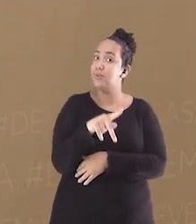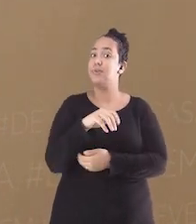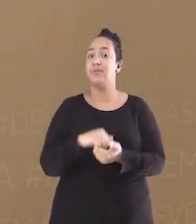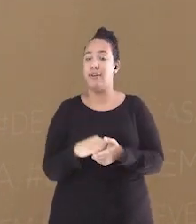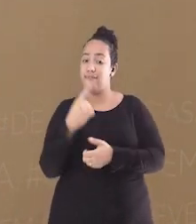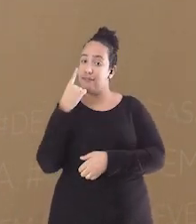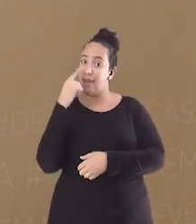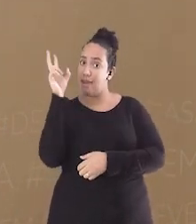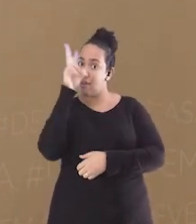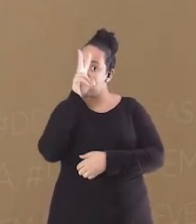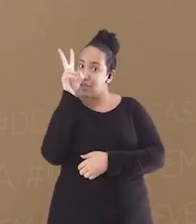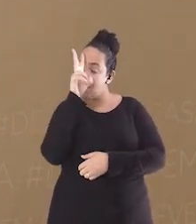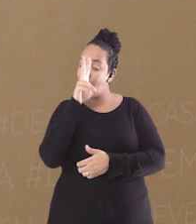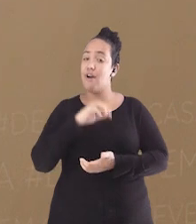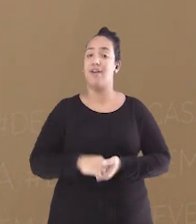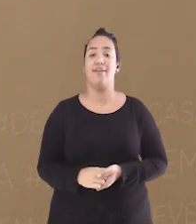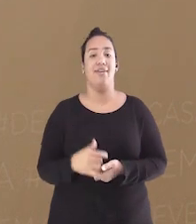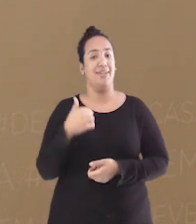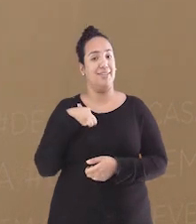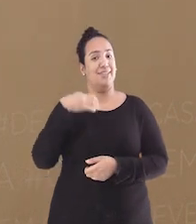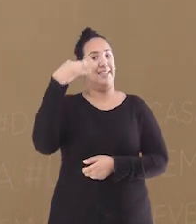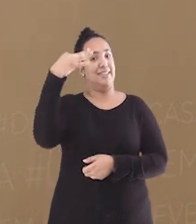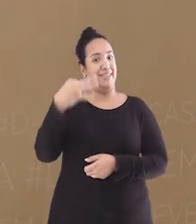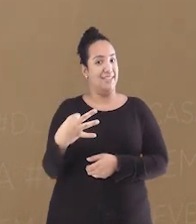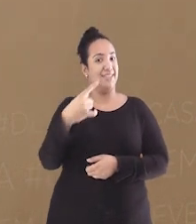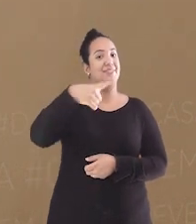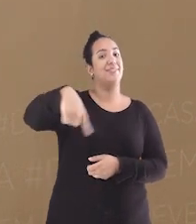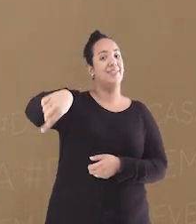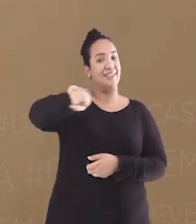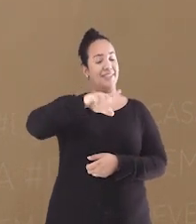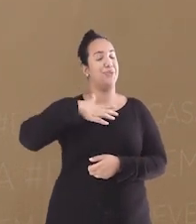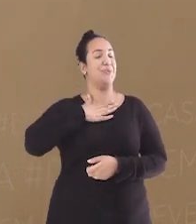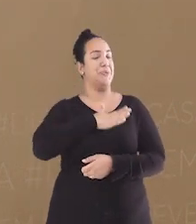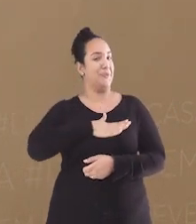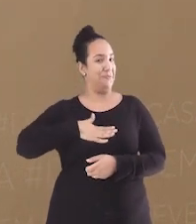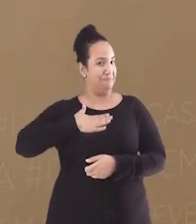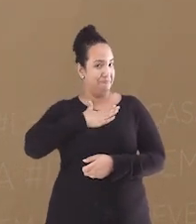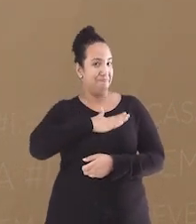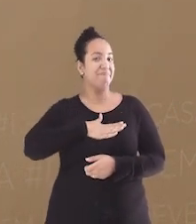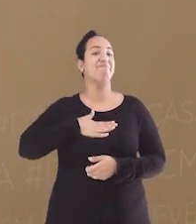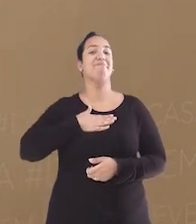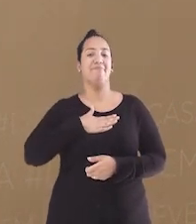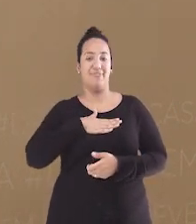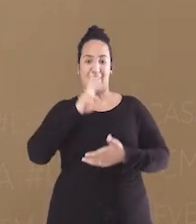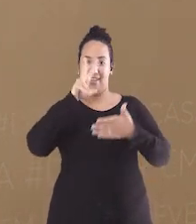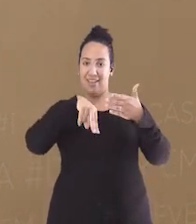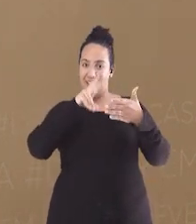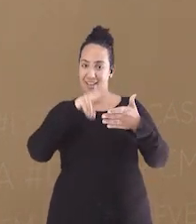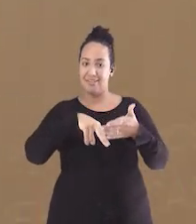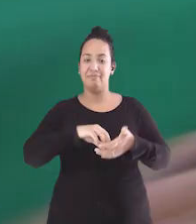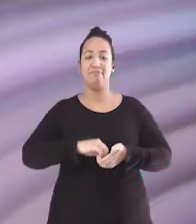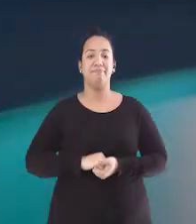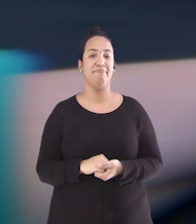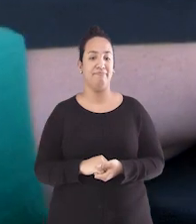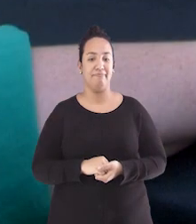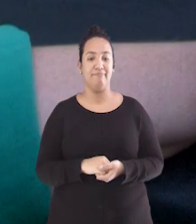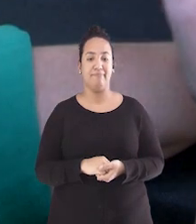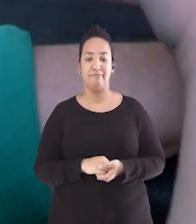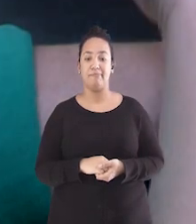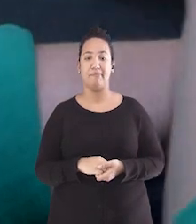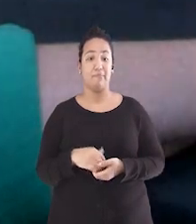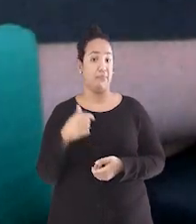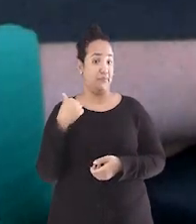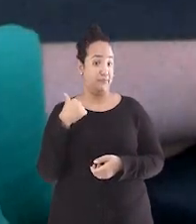de história para ler. Tenho certeza que você irá se divertir muito lendo gibis.